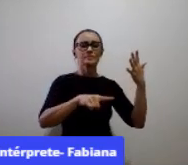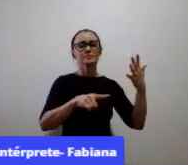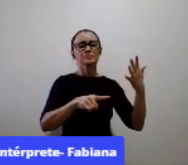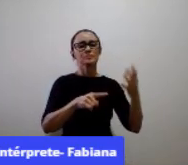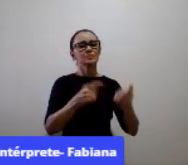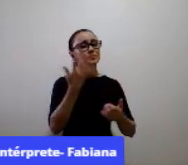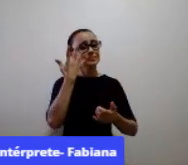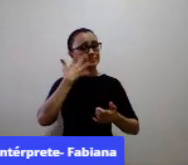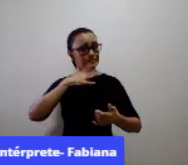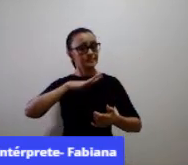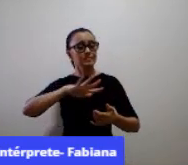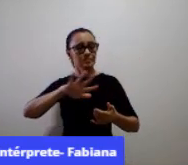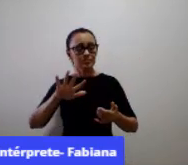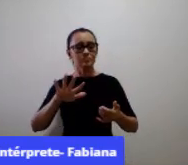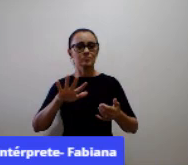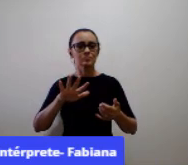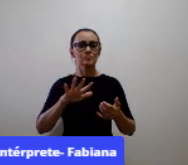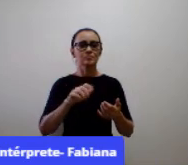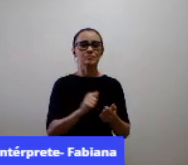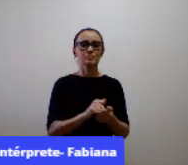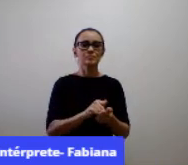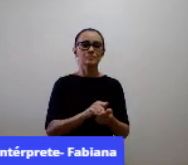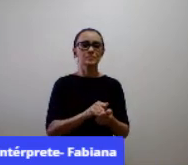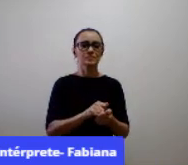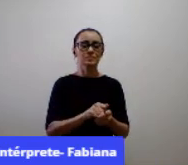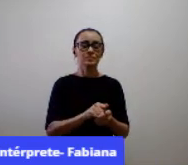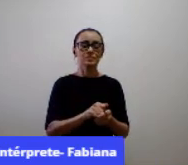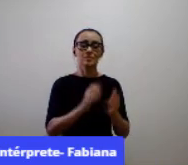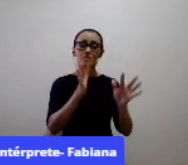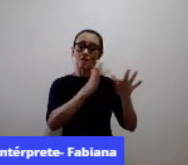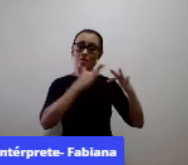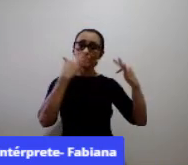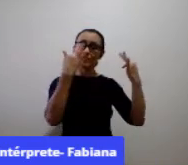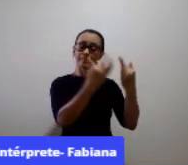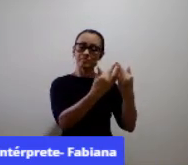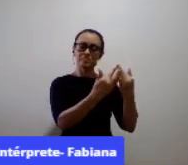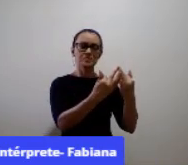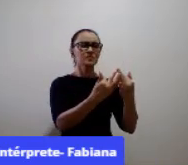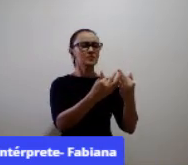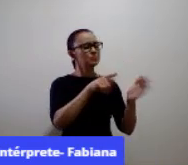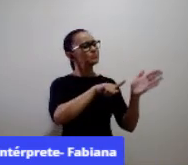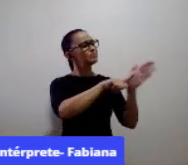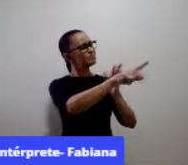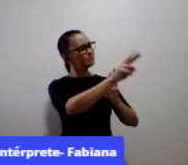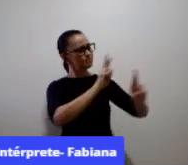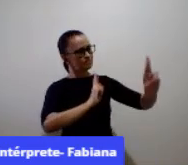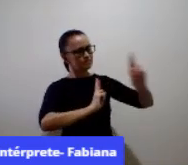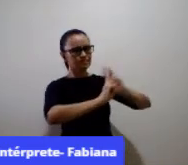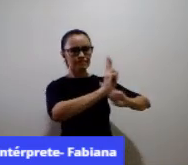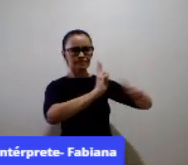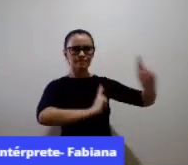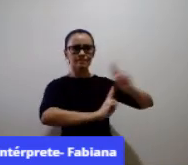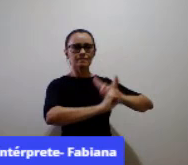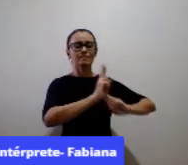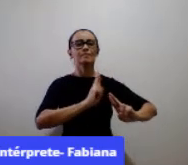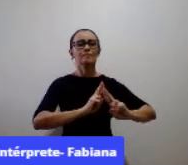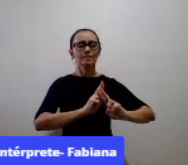criança, relato verbal dessa família, para que seja